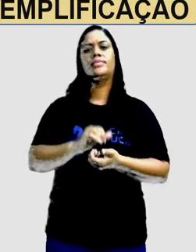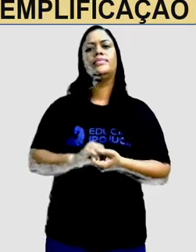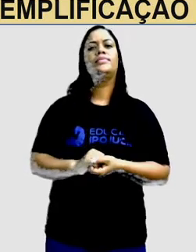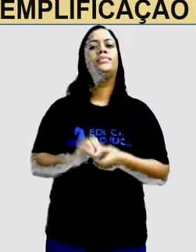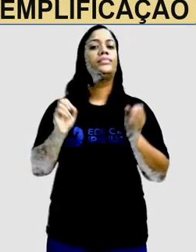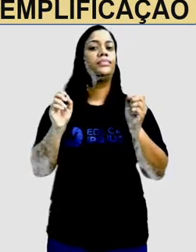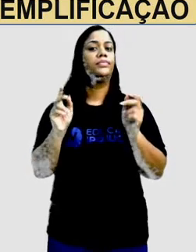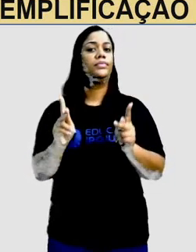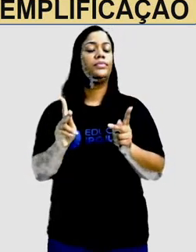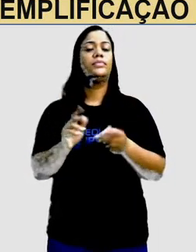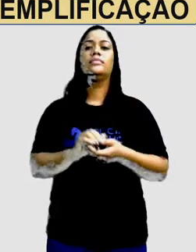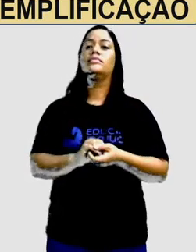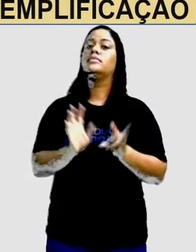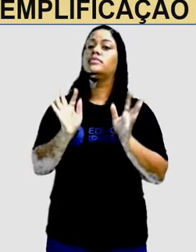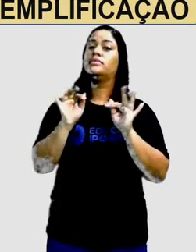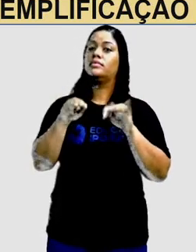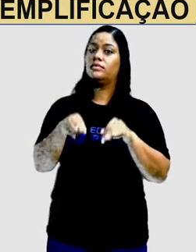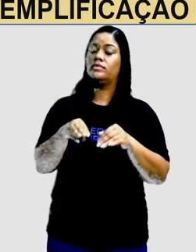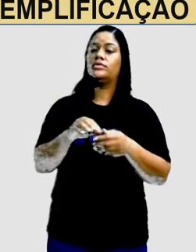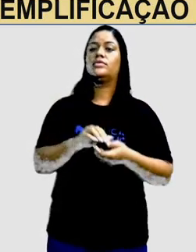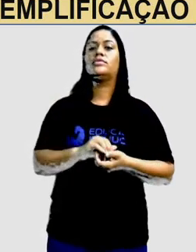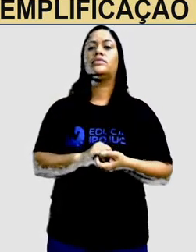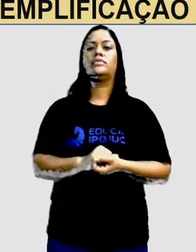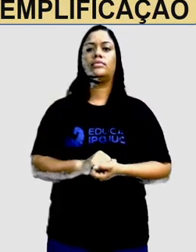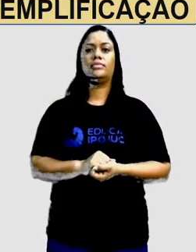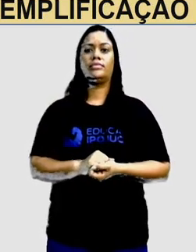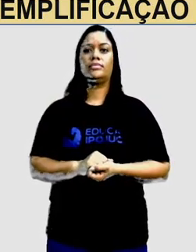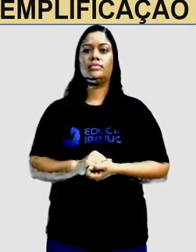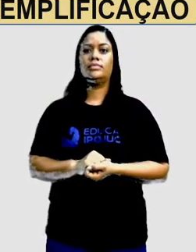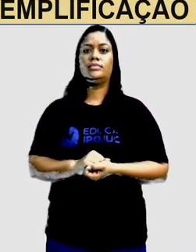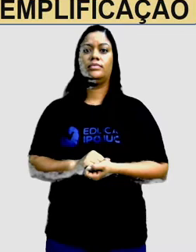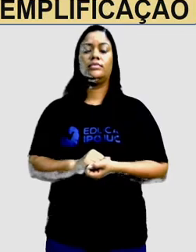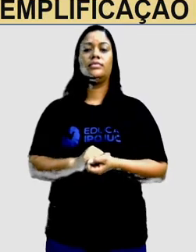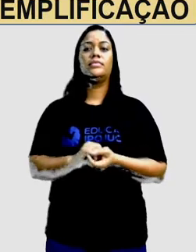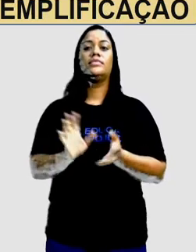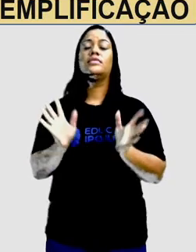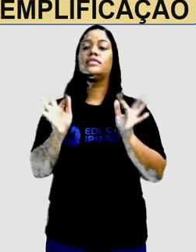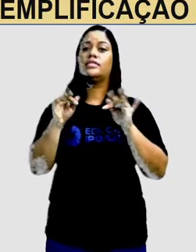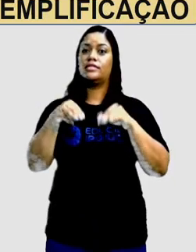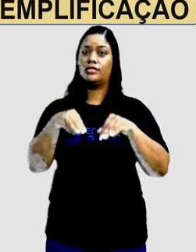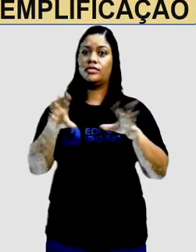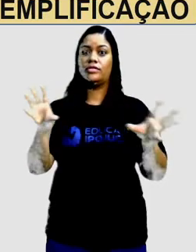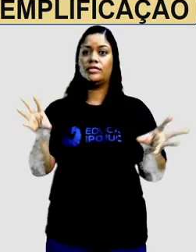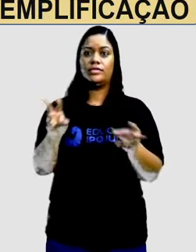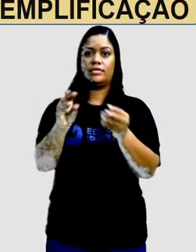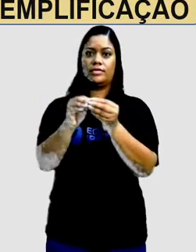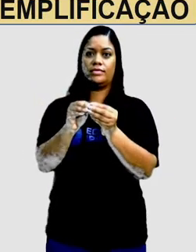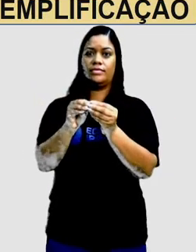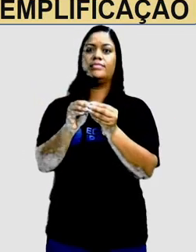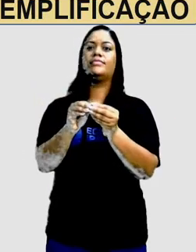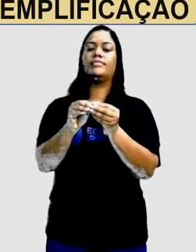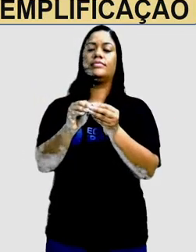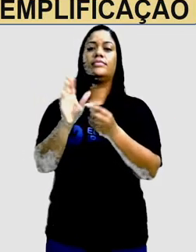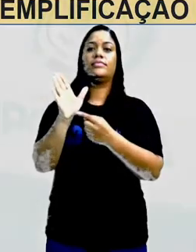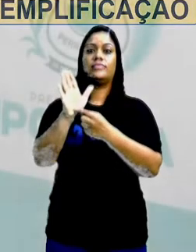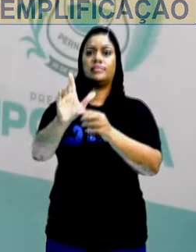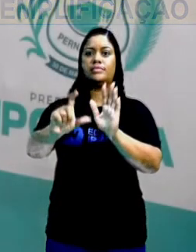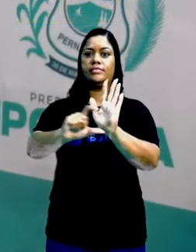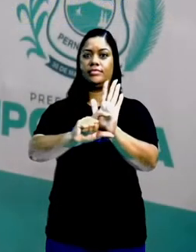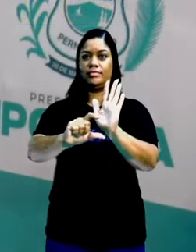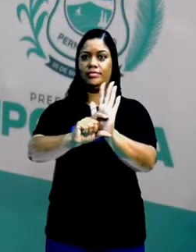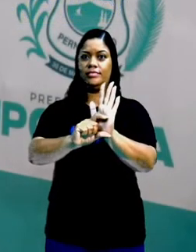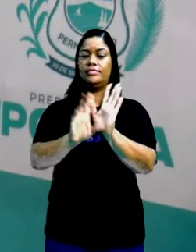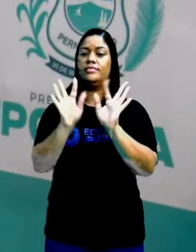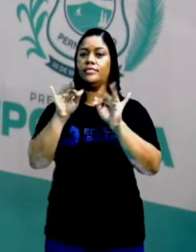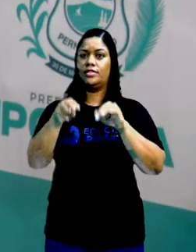exemplo Ok e possível e o parágrafo a conclusão onde aparece a síntese onde